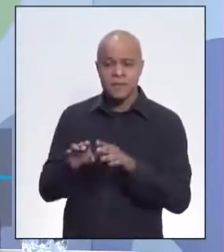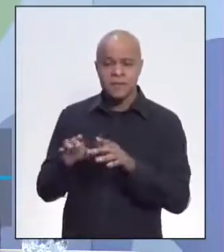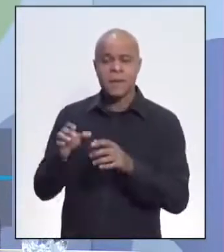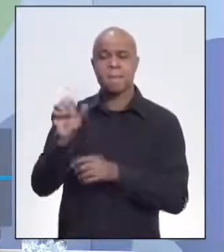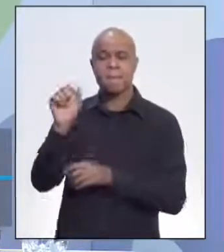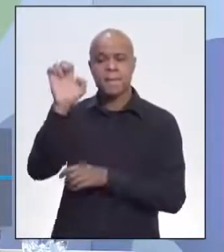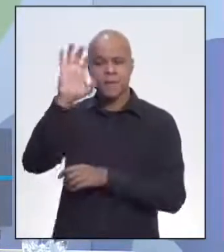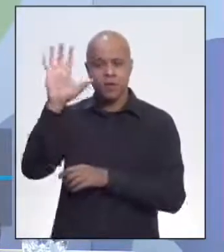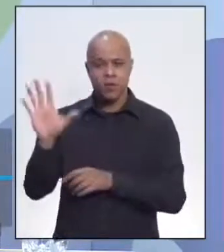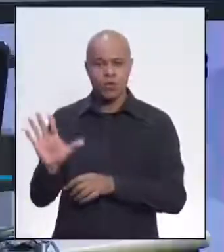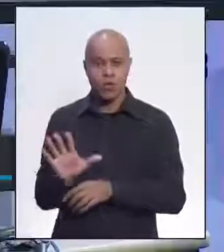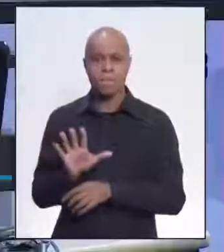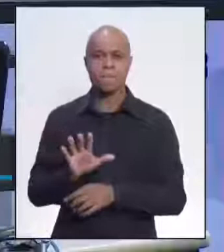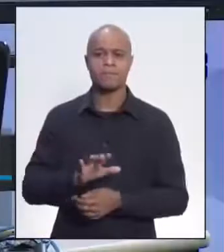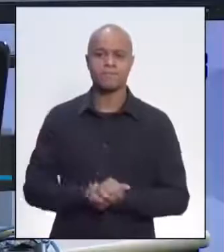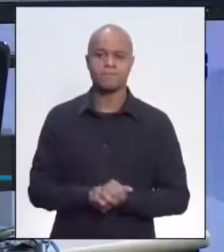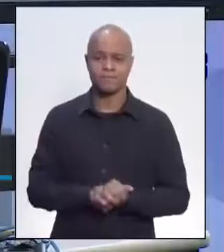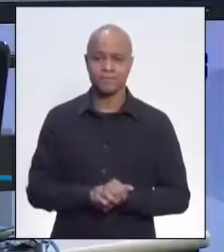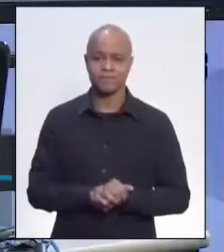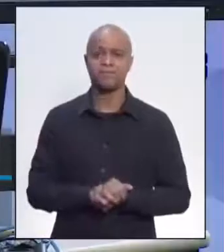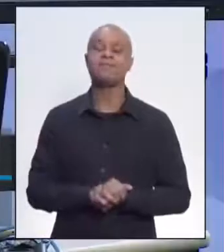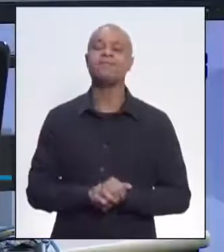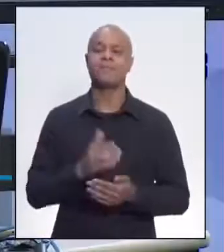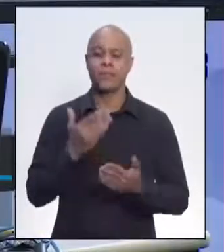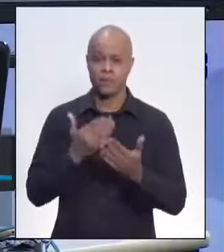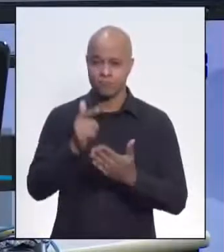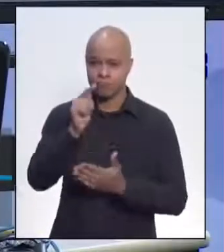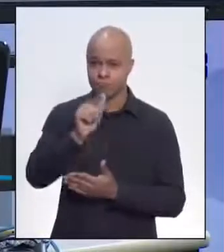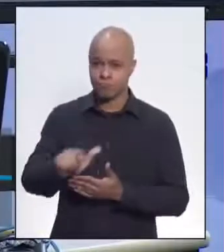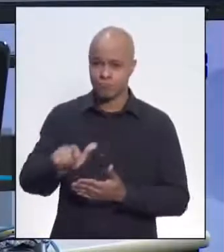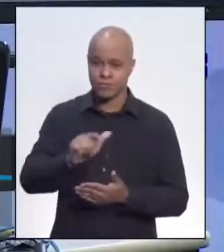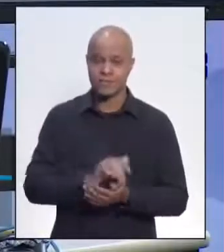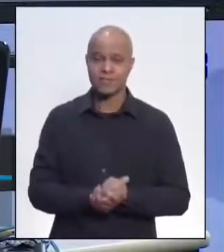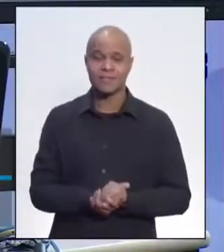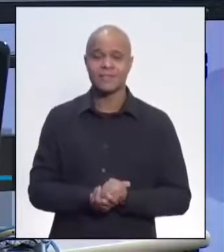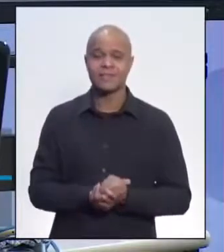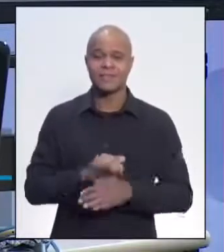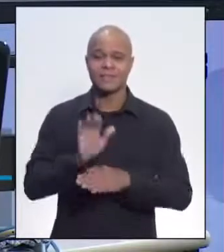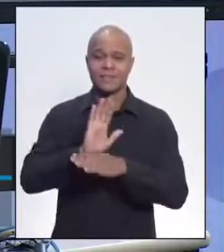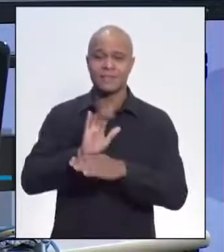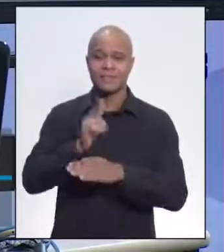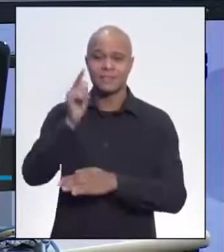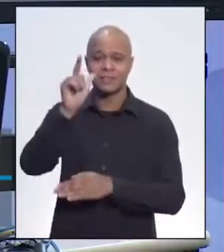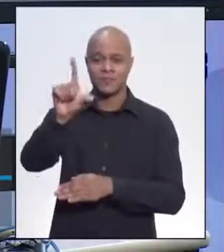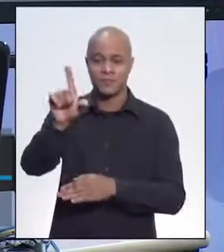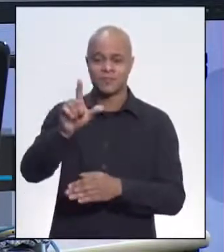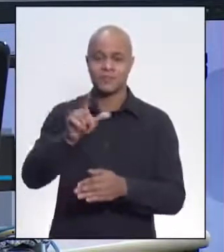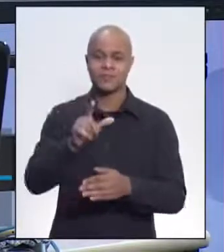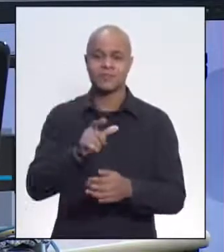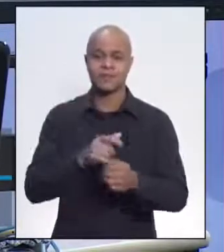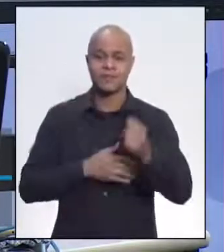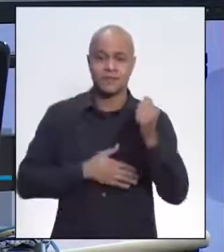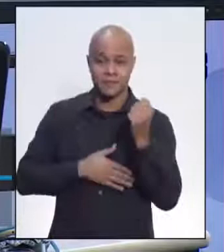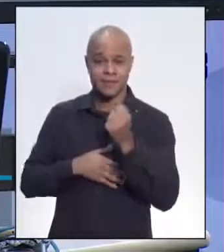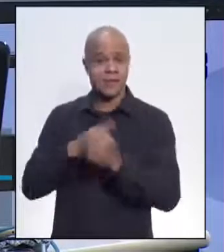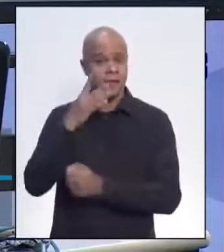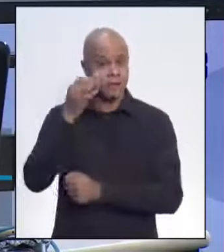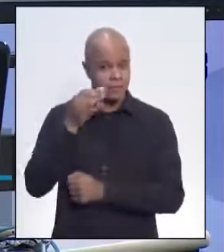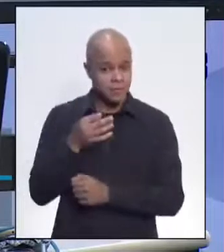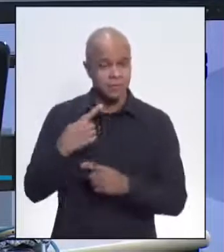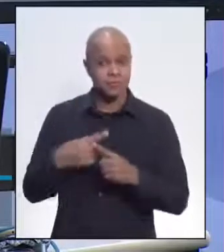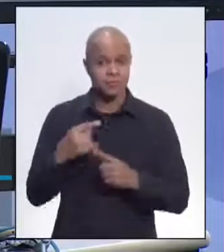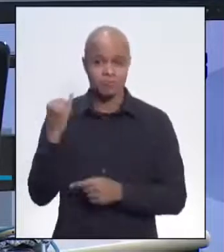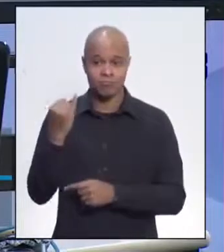circular. Bacana, pessoal. Vamos seguir nossa aula. Agora a gente vai passar um outro vídeo de uma outra dança. Presta atenção